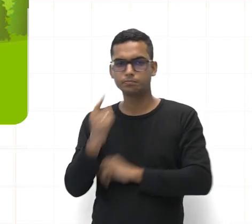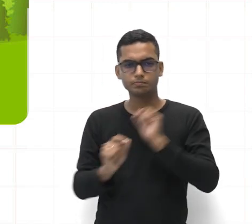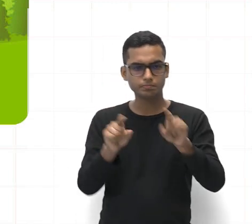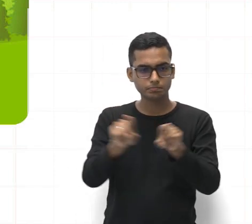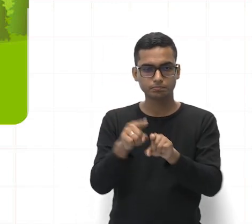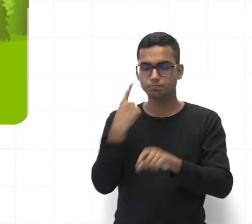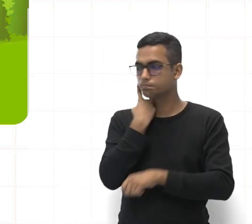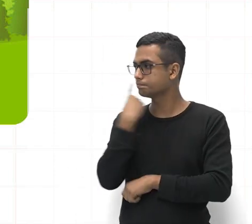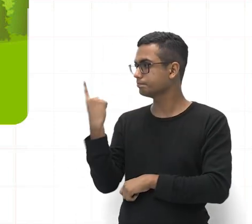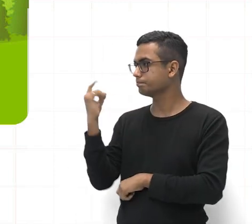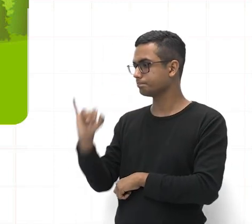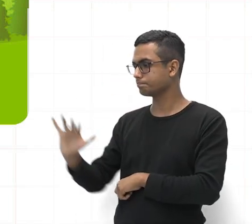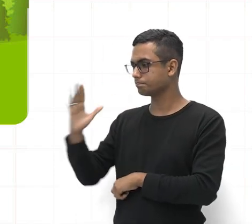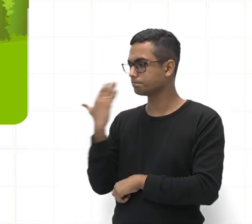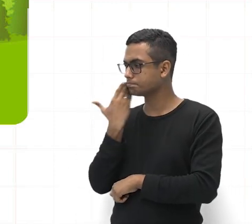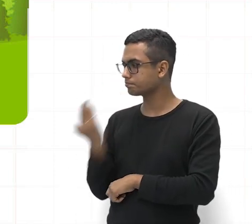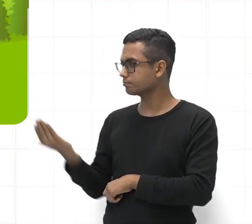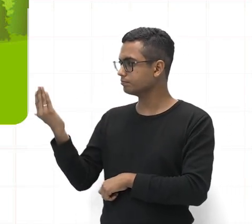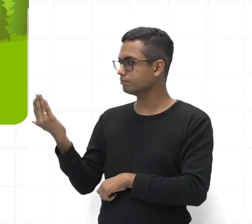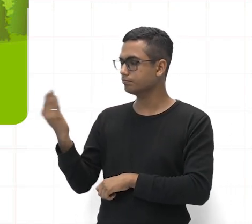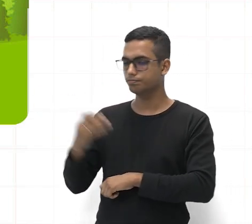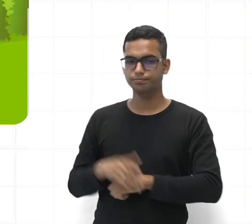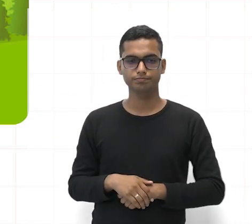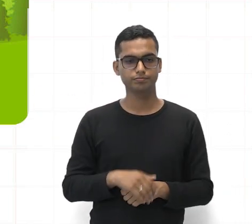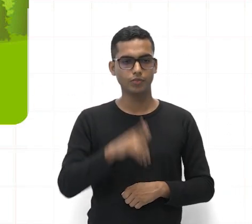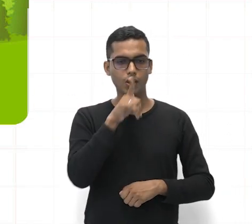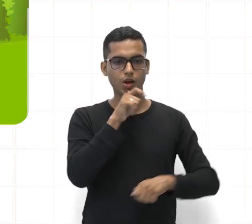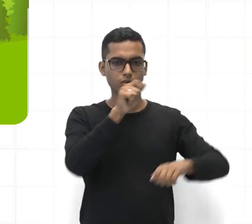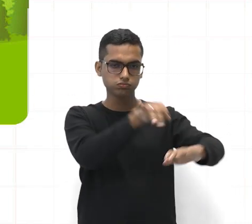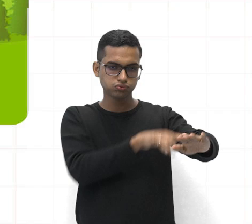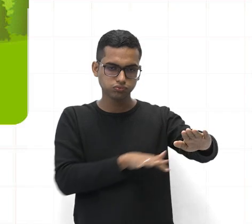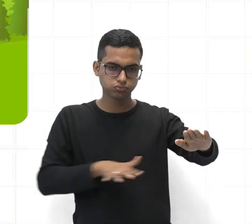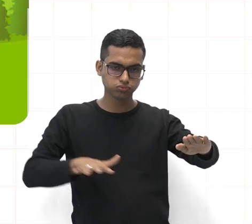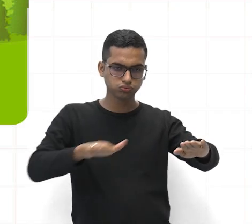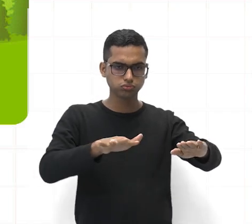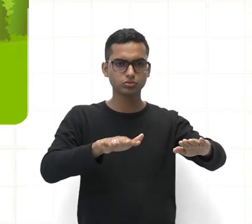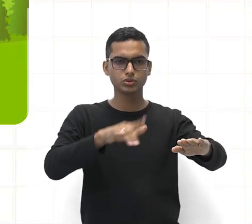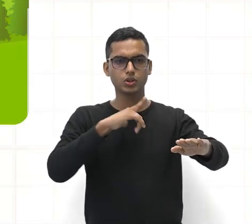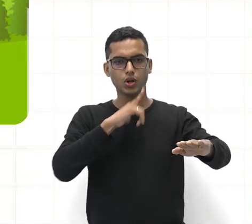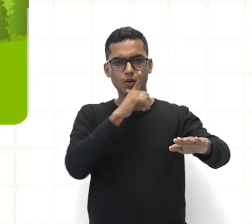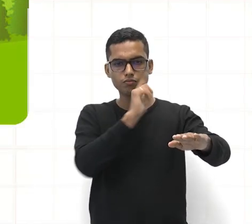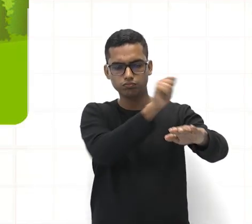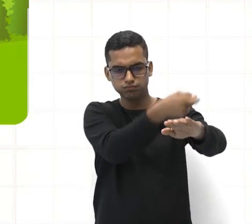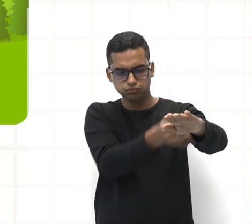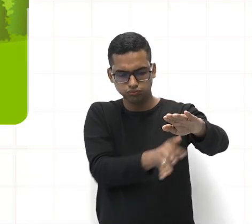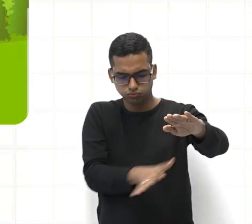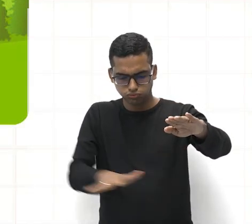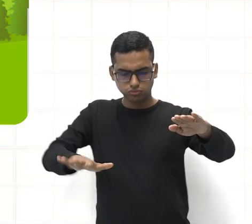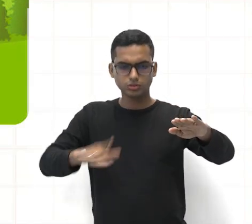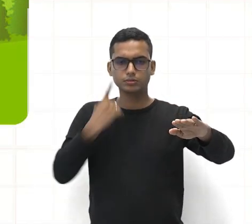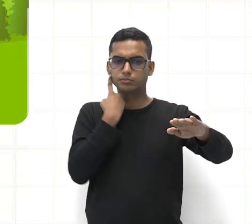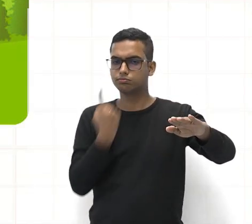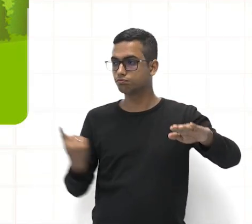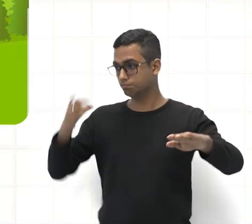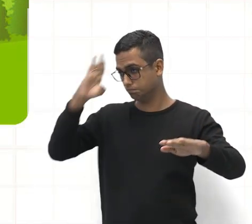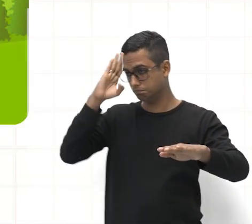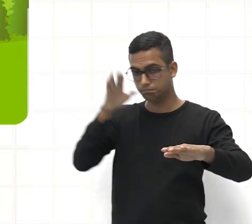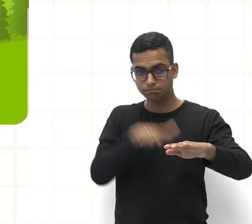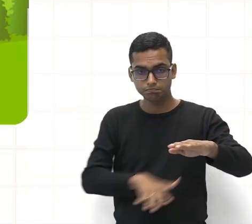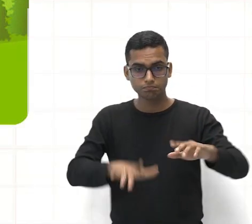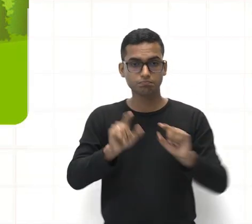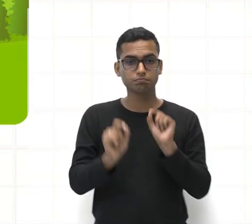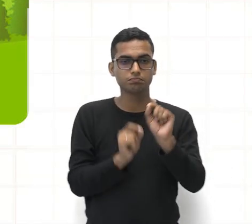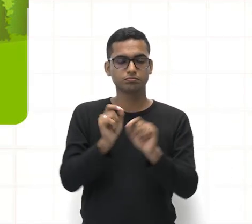uma ilustração de uma bacia hidrográfica, onde nós temos aí os principais formadores